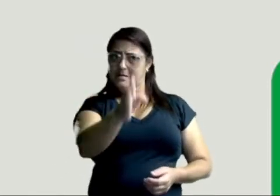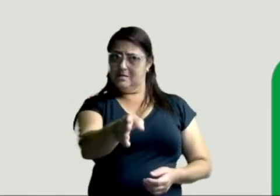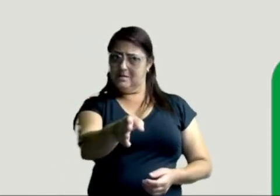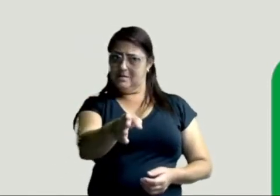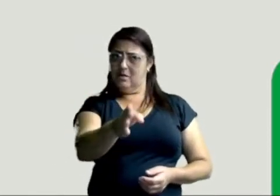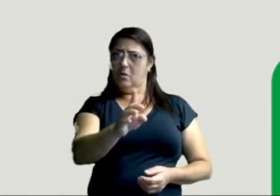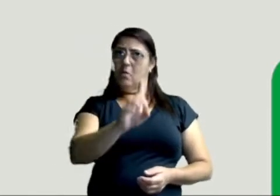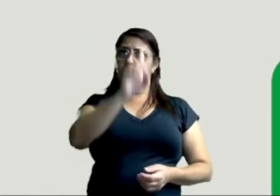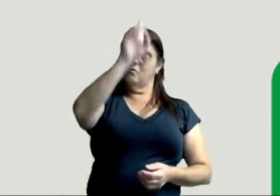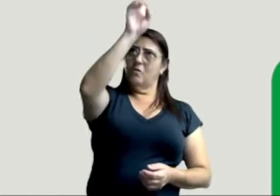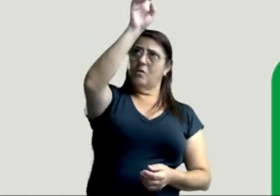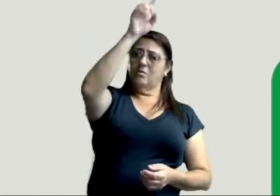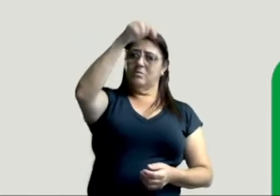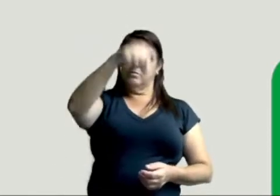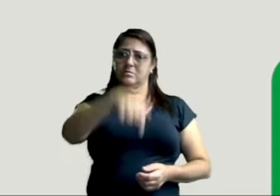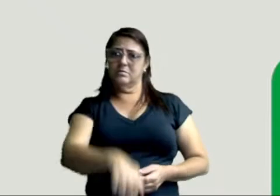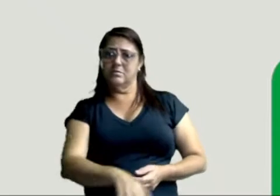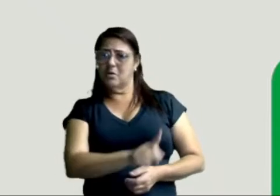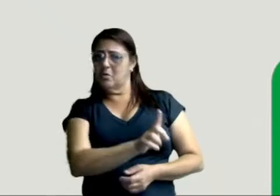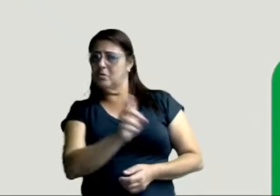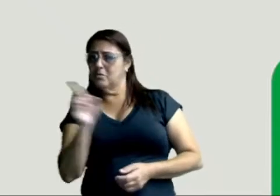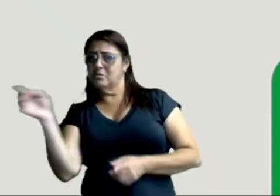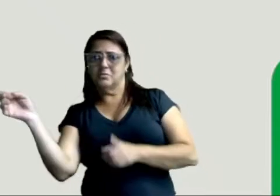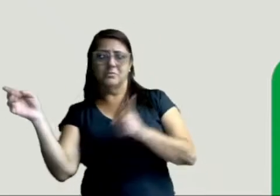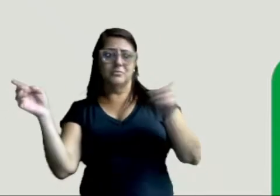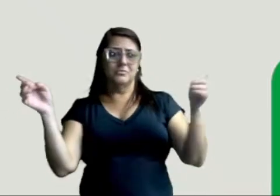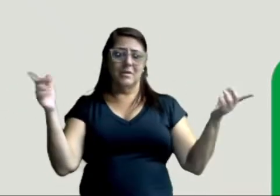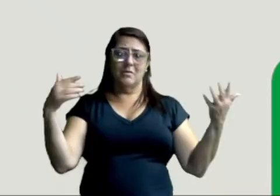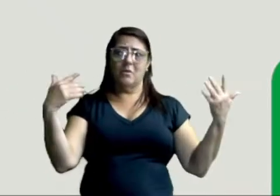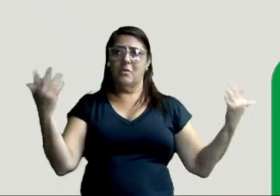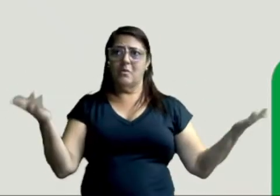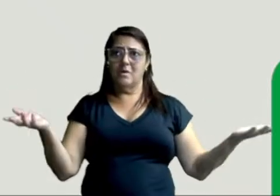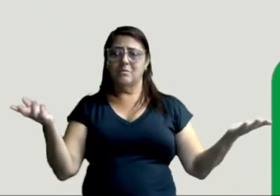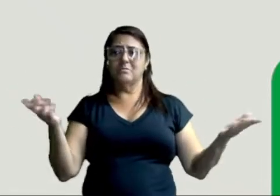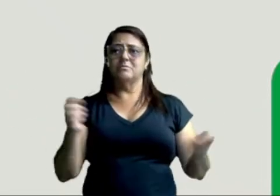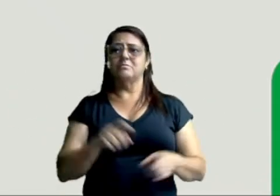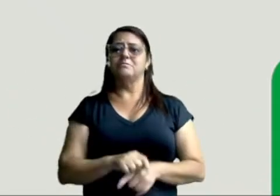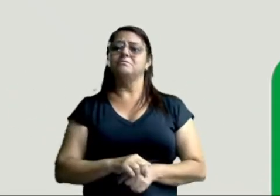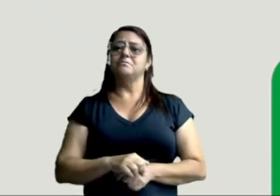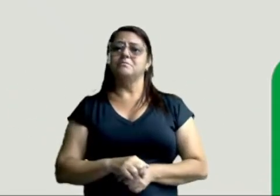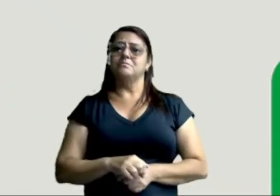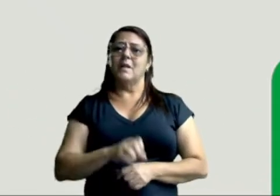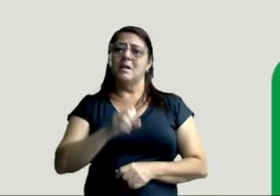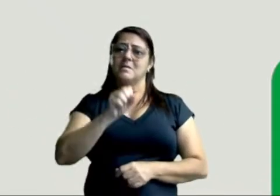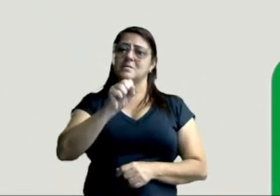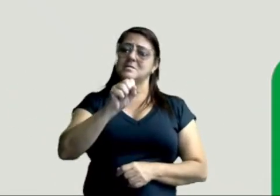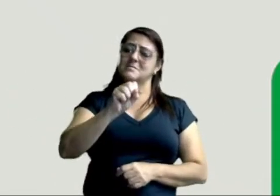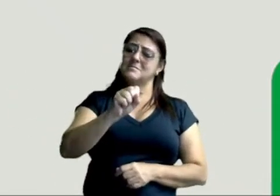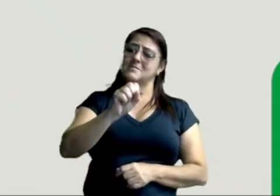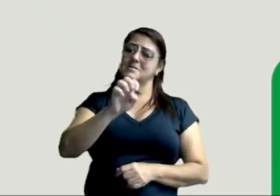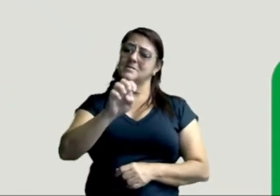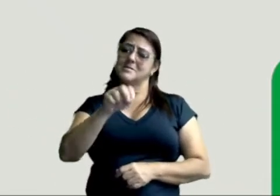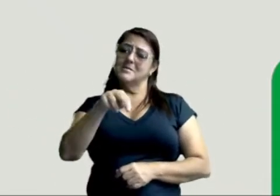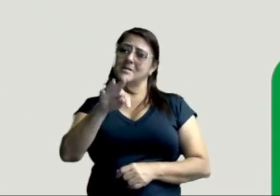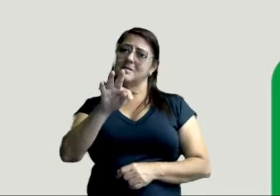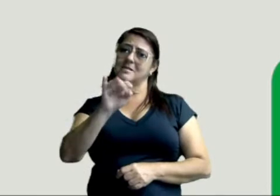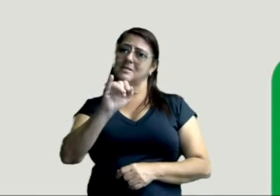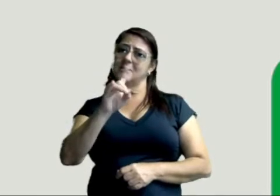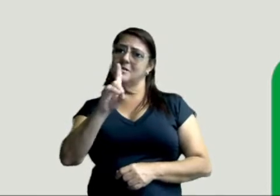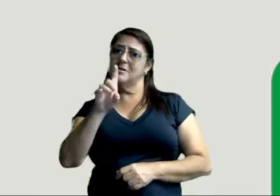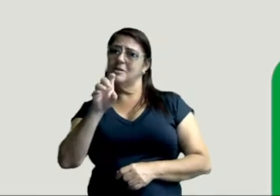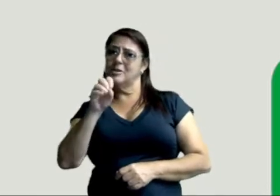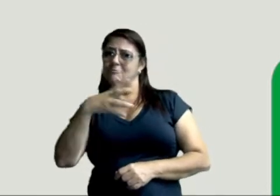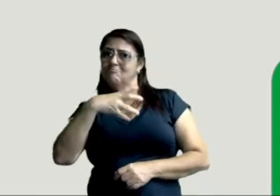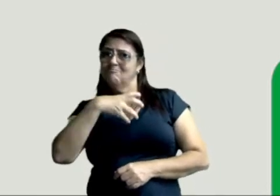Direção horizontal, vertical. E sentido? Sentido é o quê? Sentido pode ser para cima, para baixo, para a direita, para a